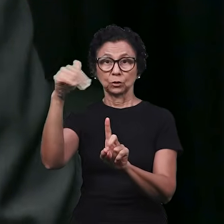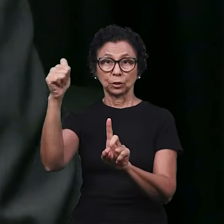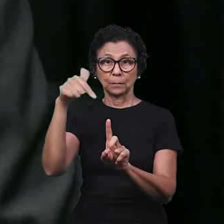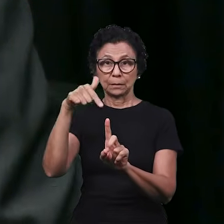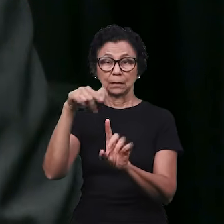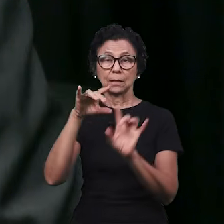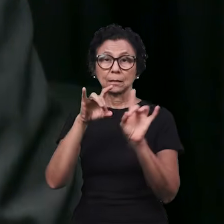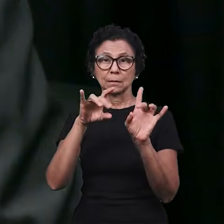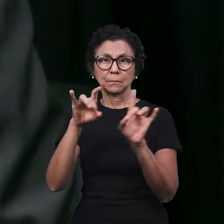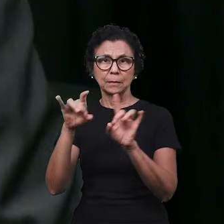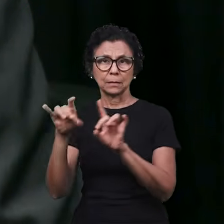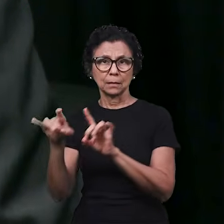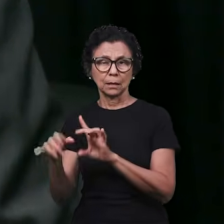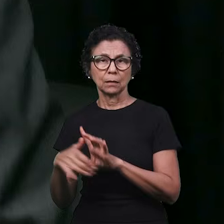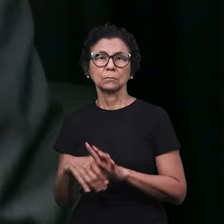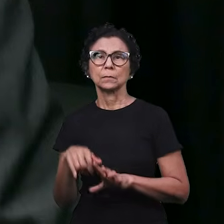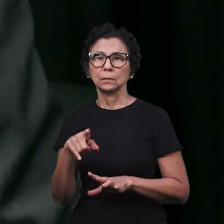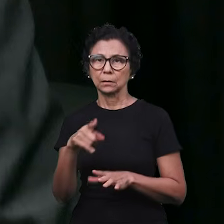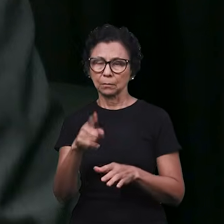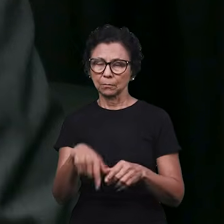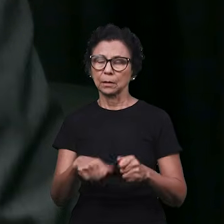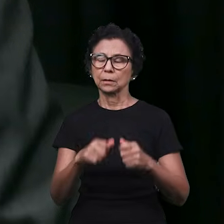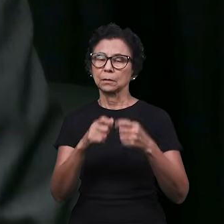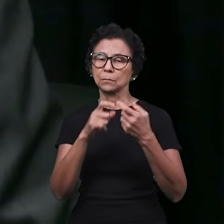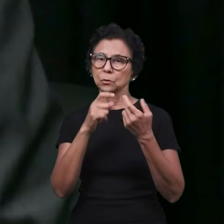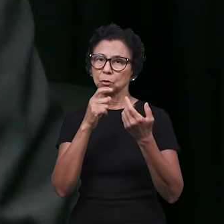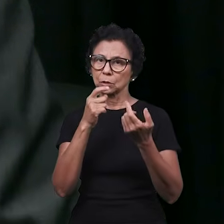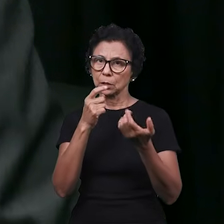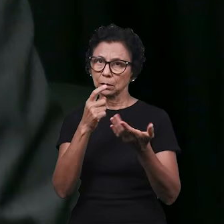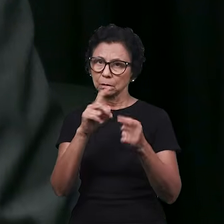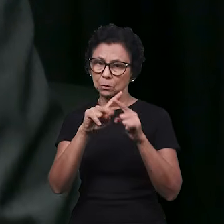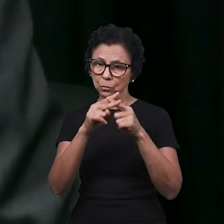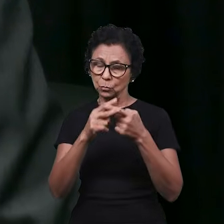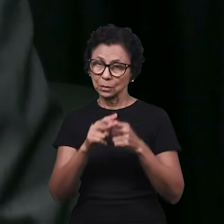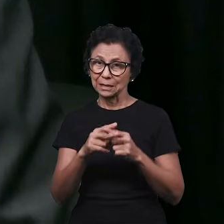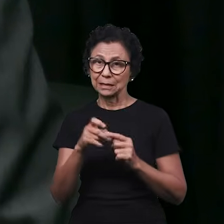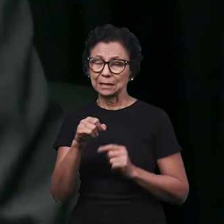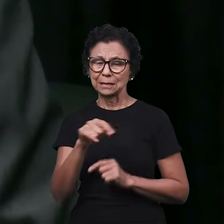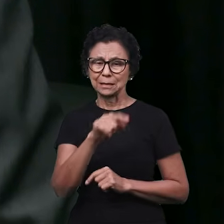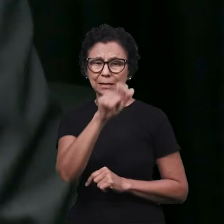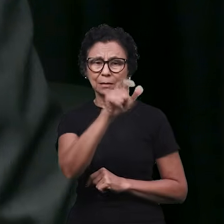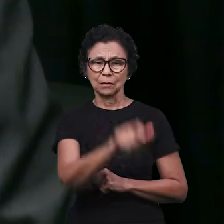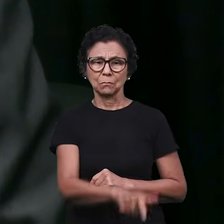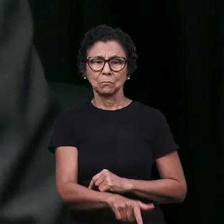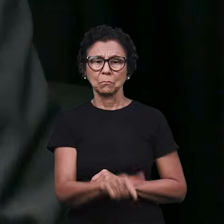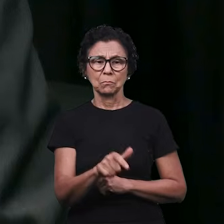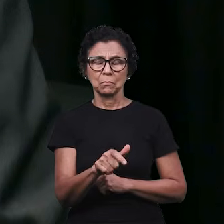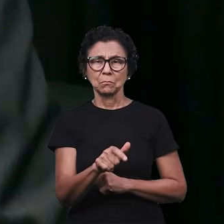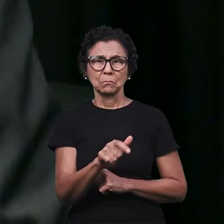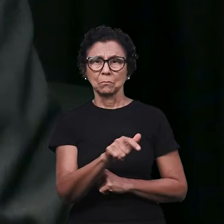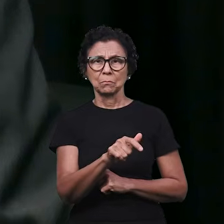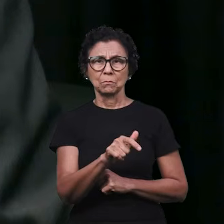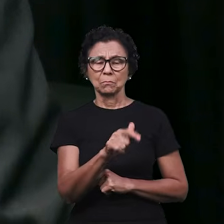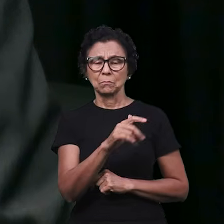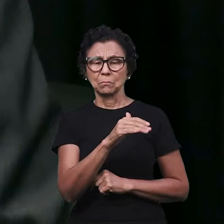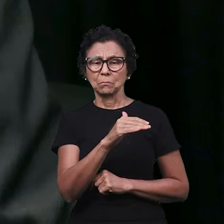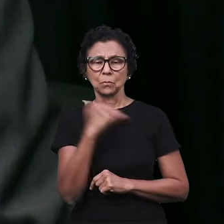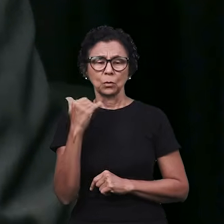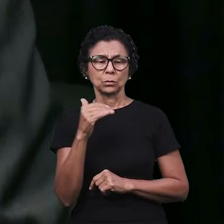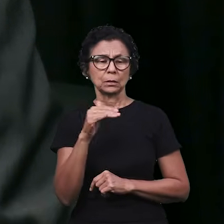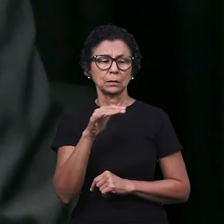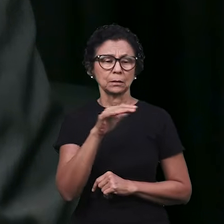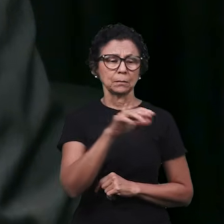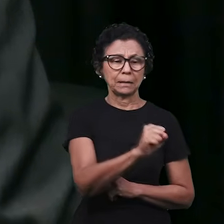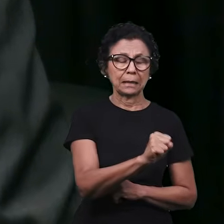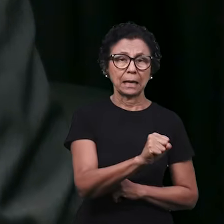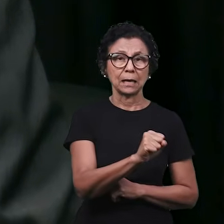tinha também como fazer um concerto. Se ele tocasse, por exemplo, no morto, alguma coisa, ele tinha como